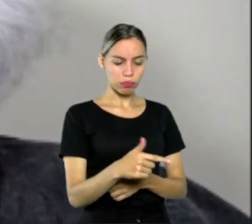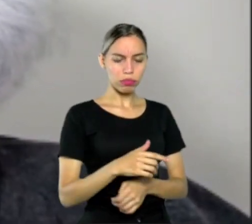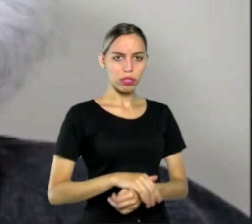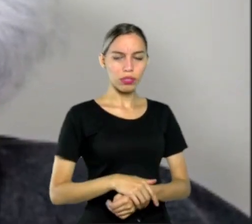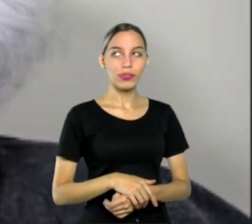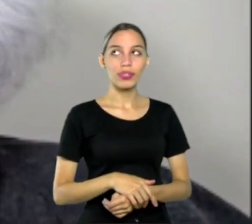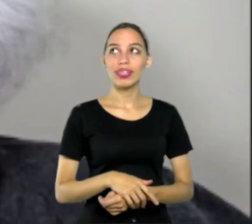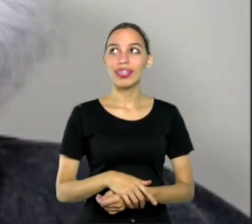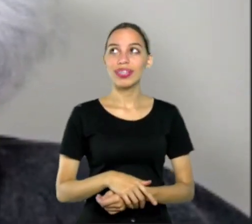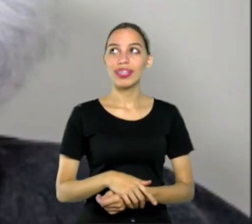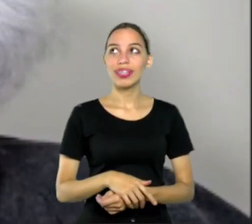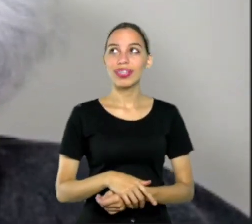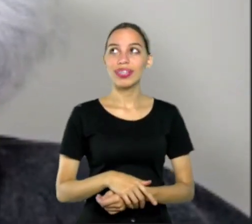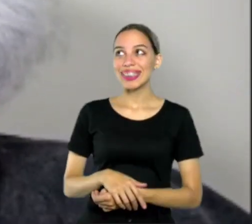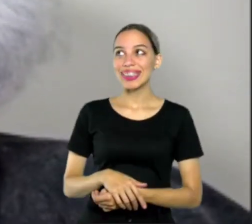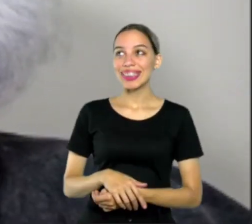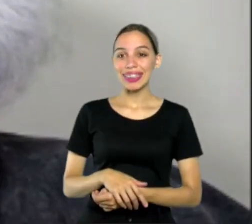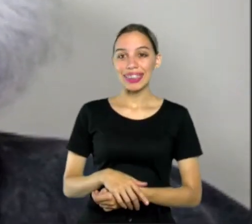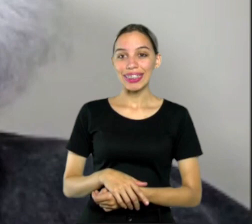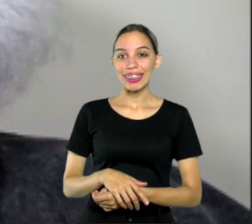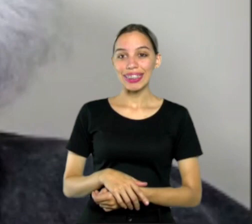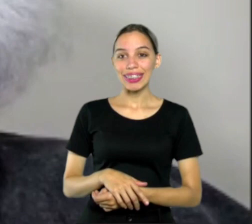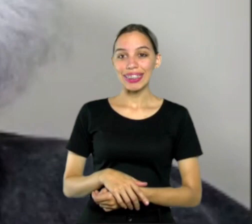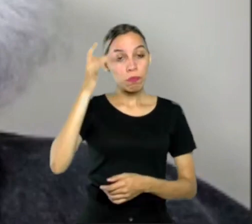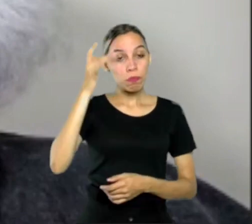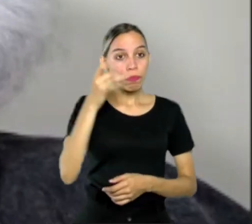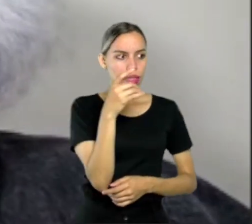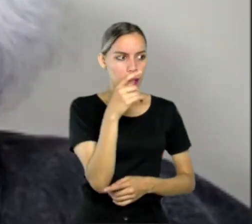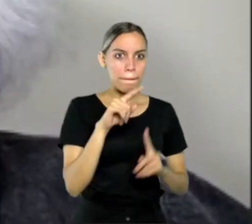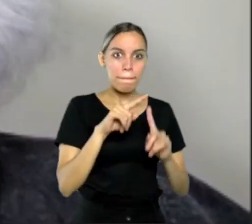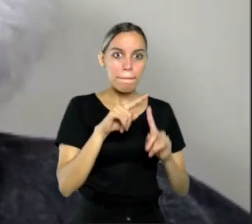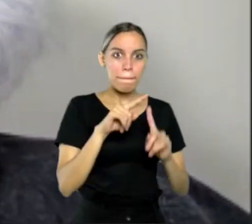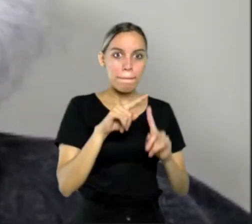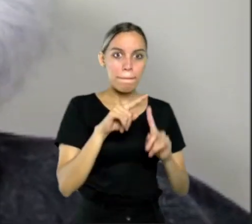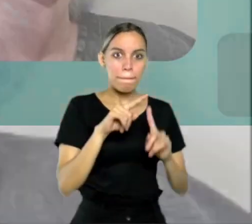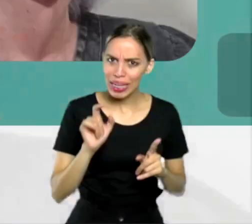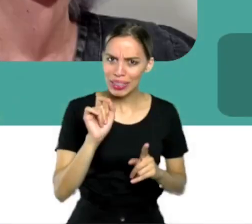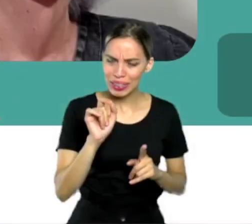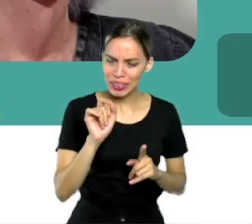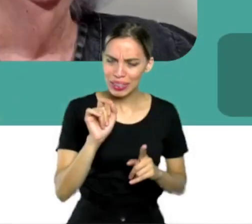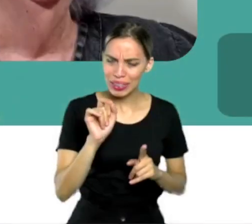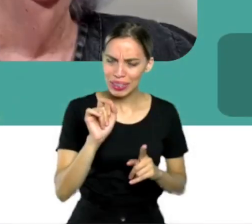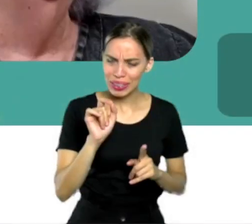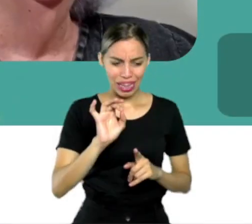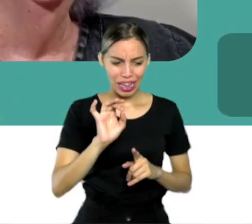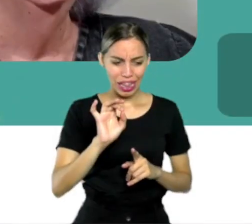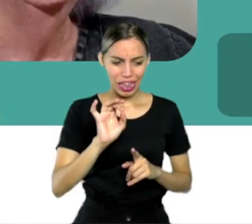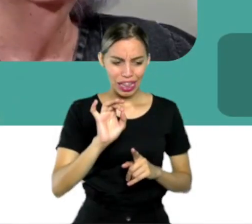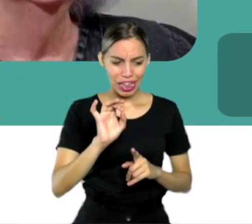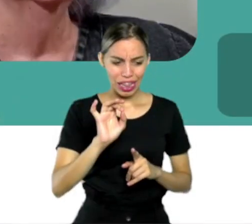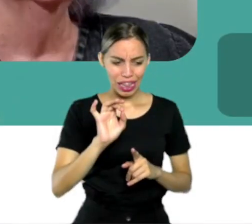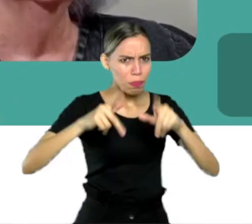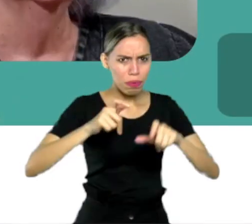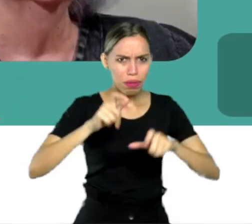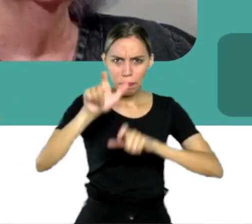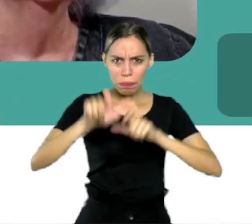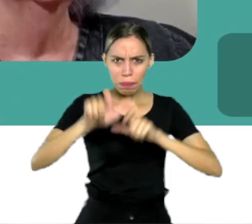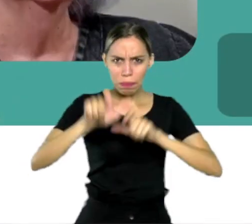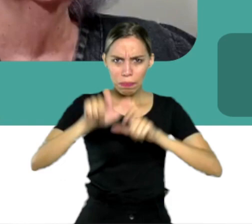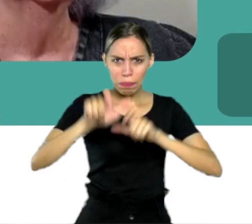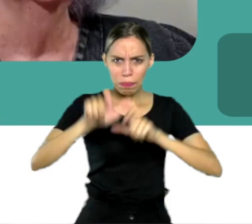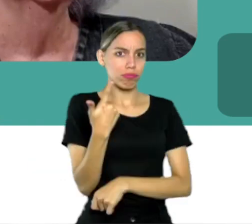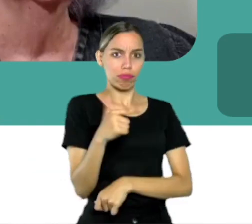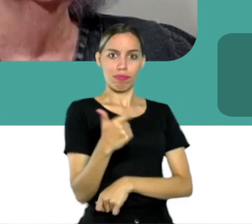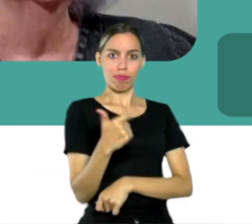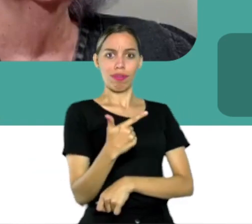Claro. Né? E aí daí surgiu até um poema, né? Um poema surgiu, eu acho que ele